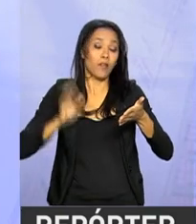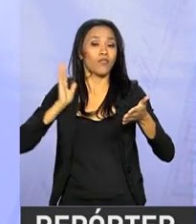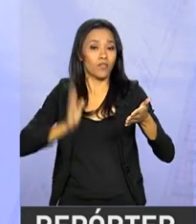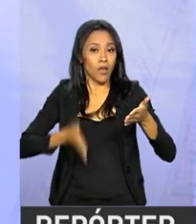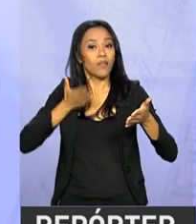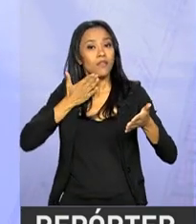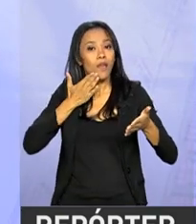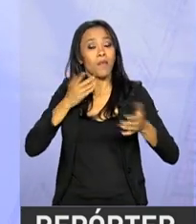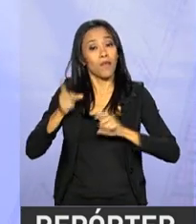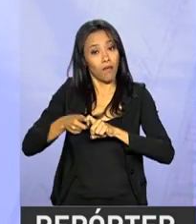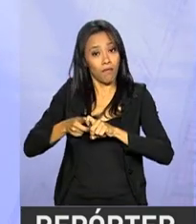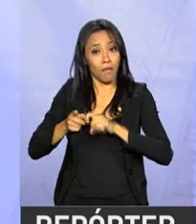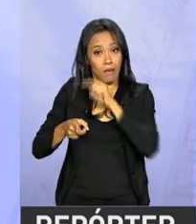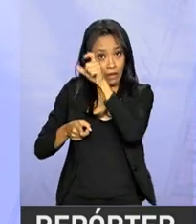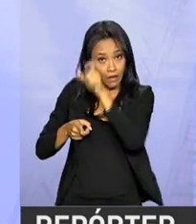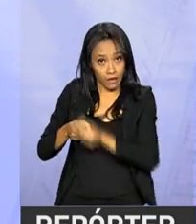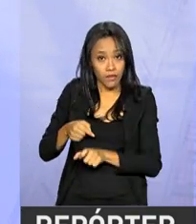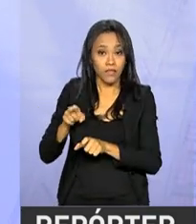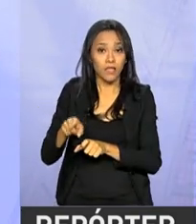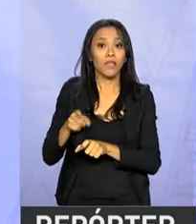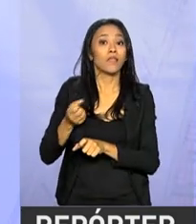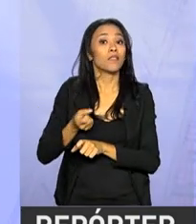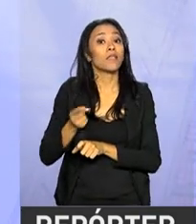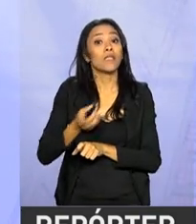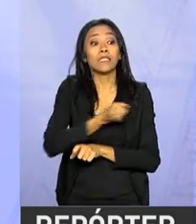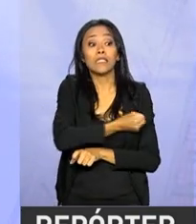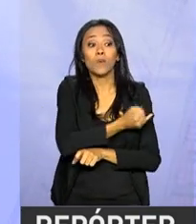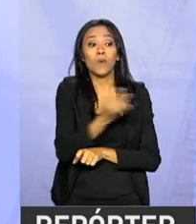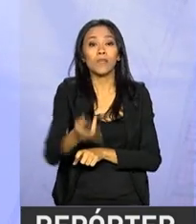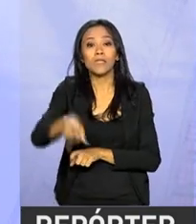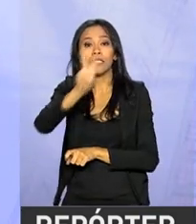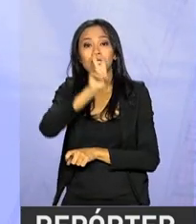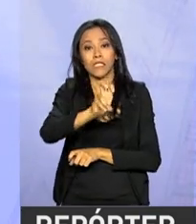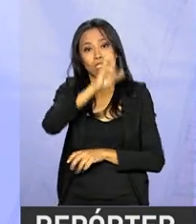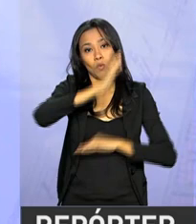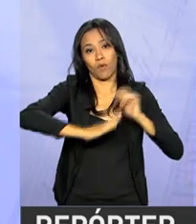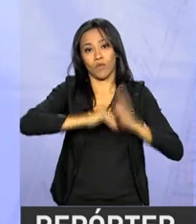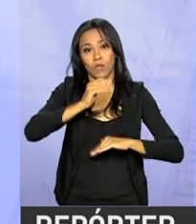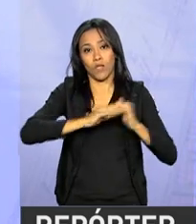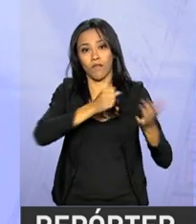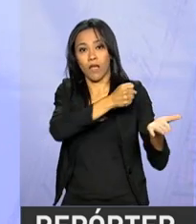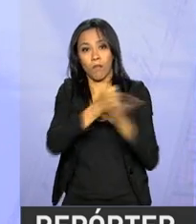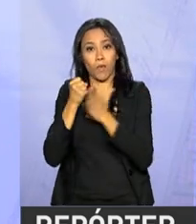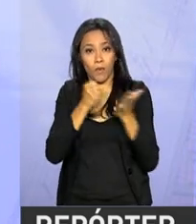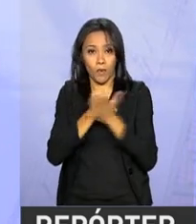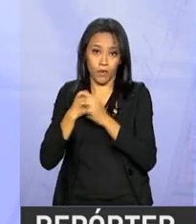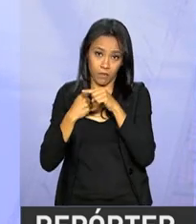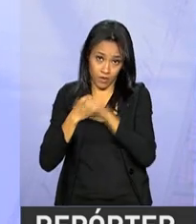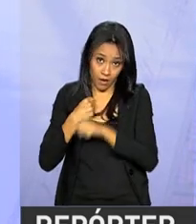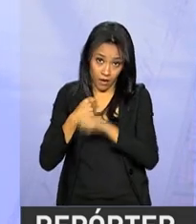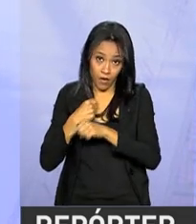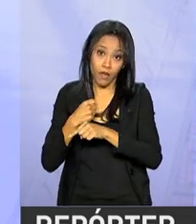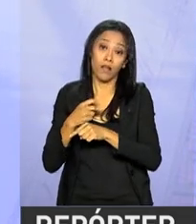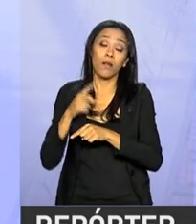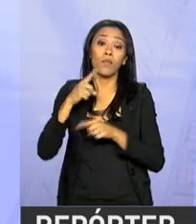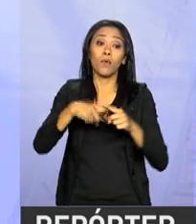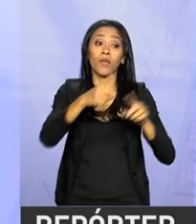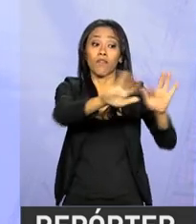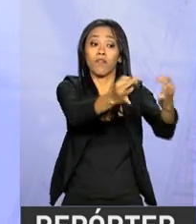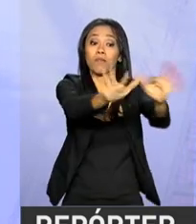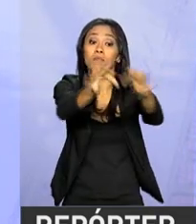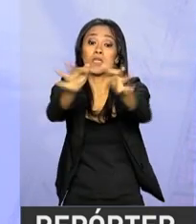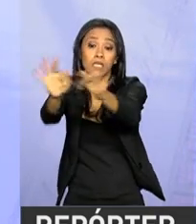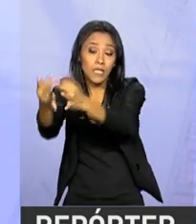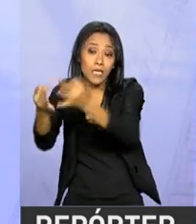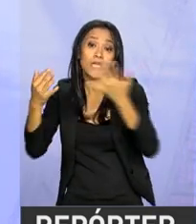favor dela cinco agentes comunitários que vão estar fazendo um elo entre américa de família um enfermeiro